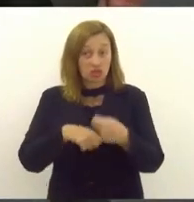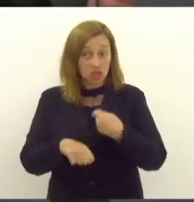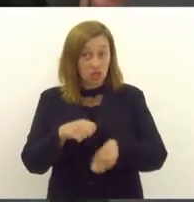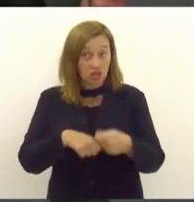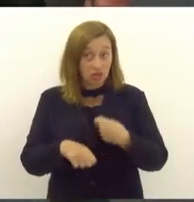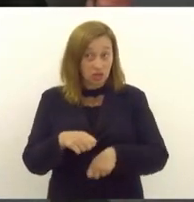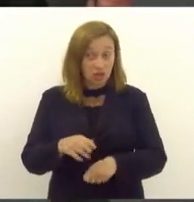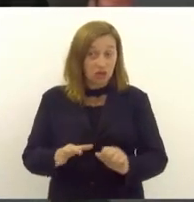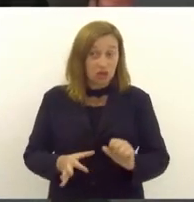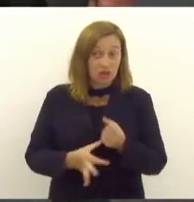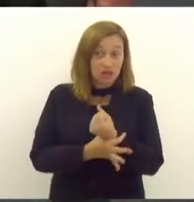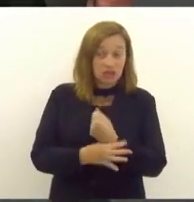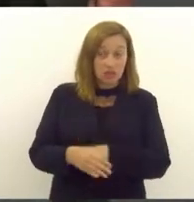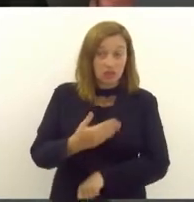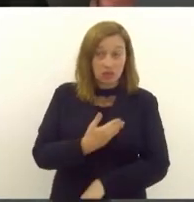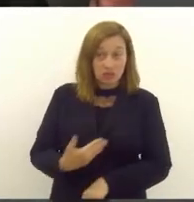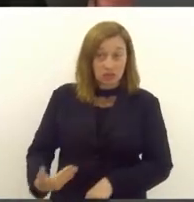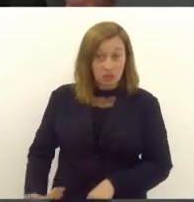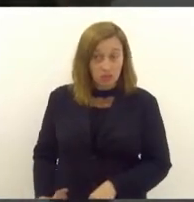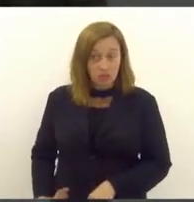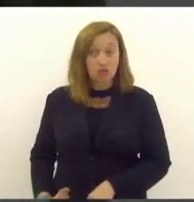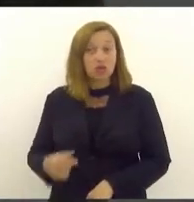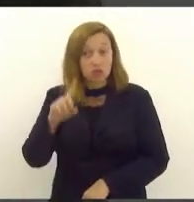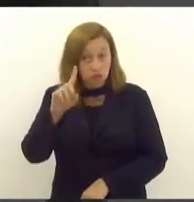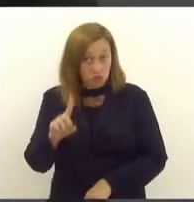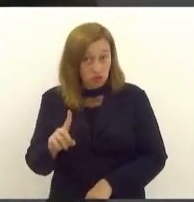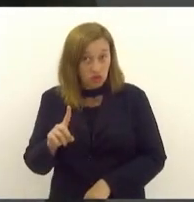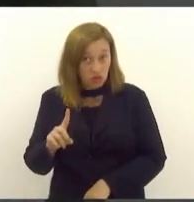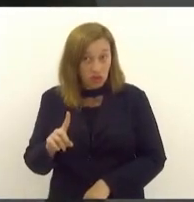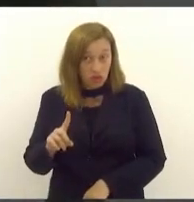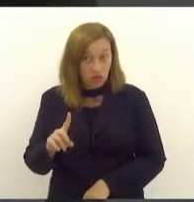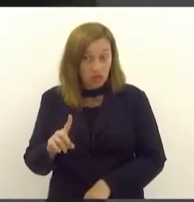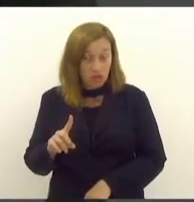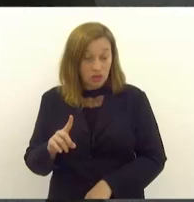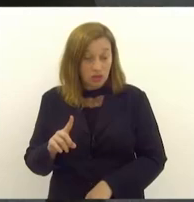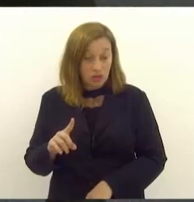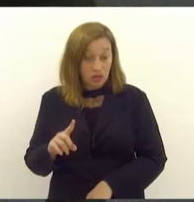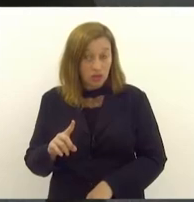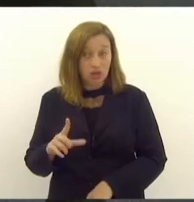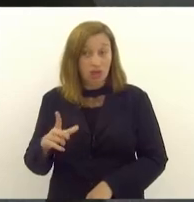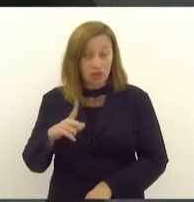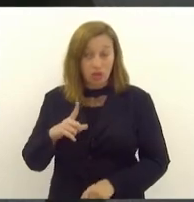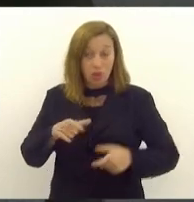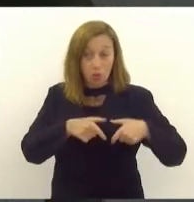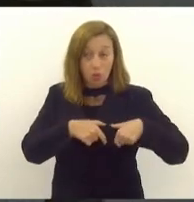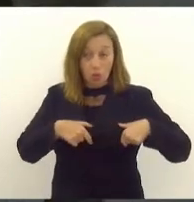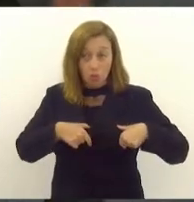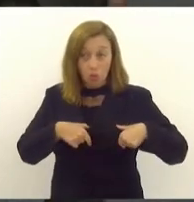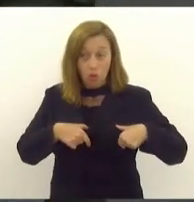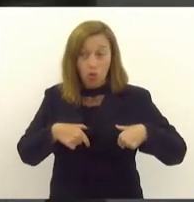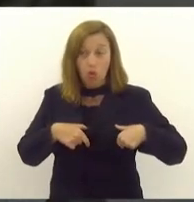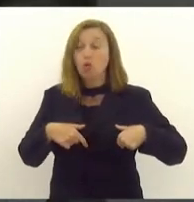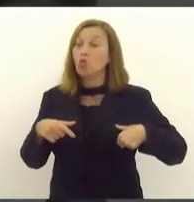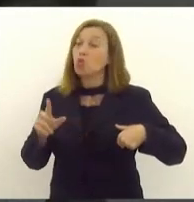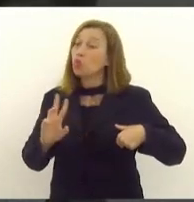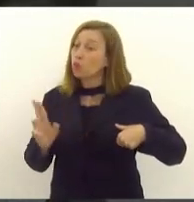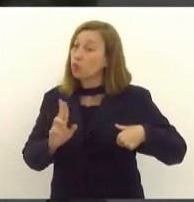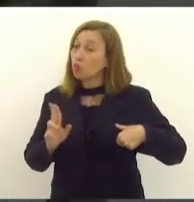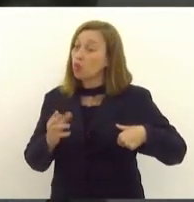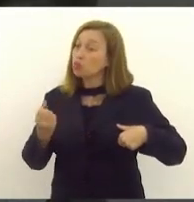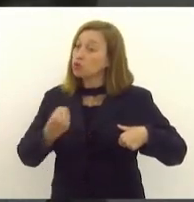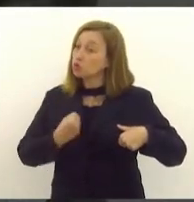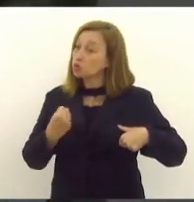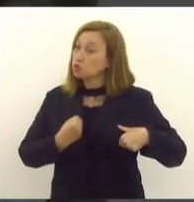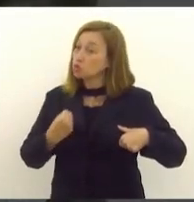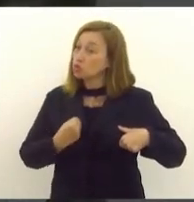exercendo o poder o policial do Direito Administrativo seja identificado tem a sua matrícula de forma